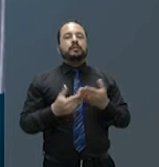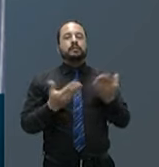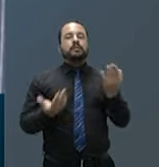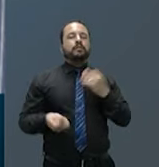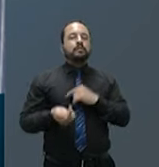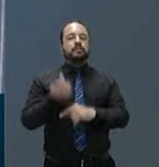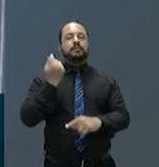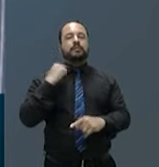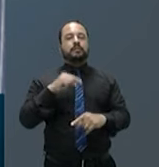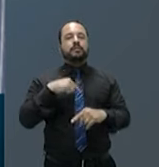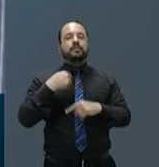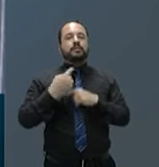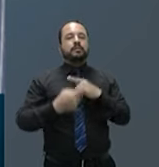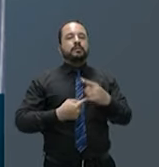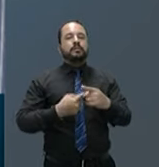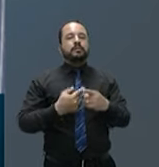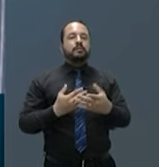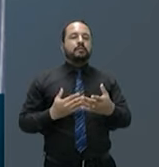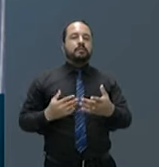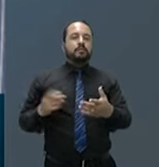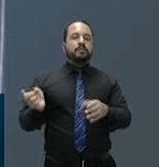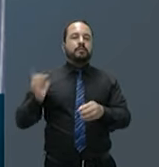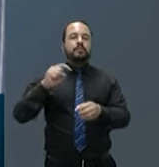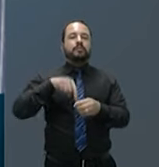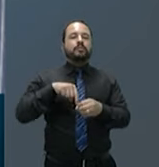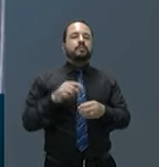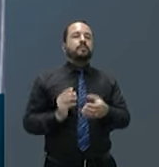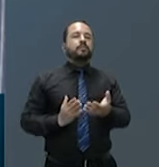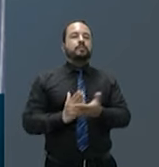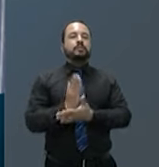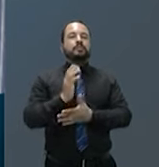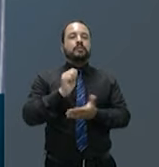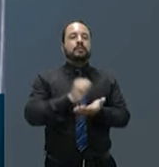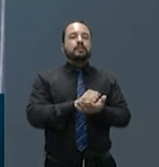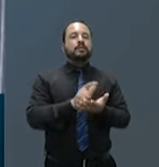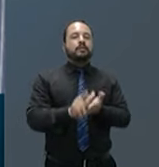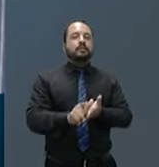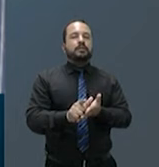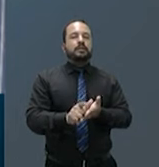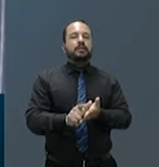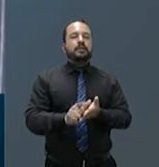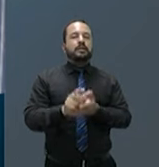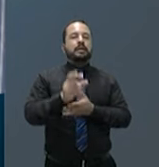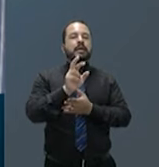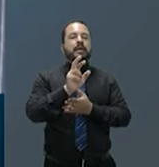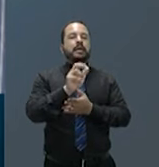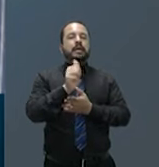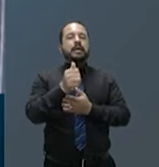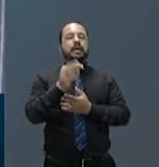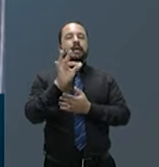a valer a regra fixada no agravo interno no Aresp